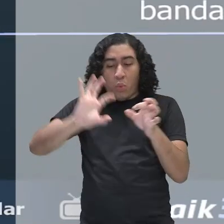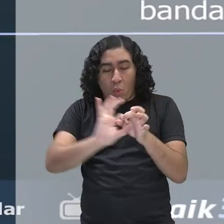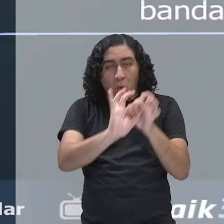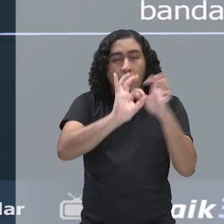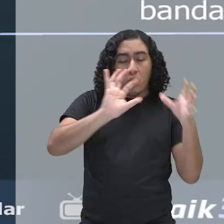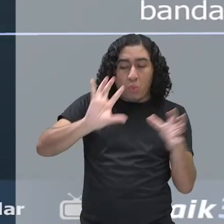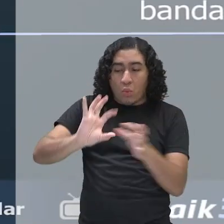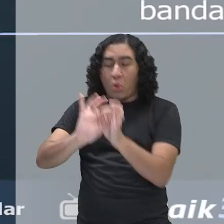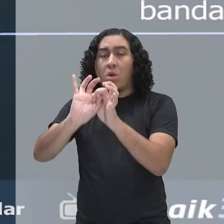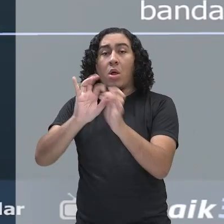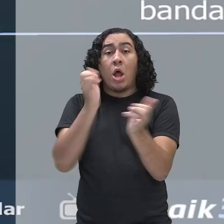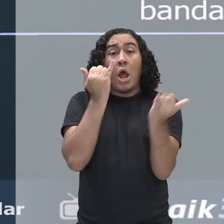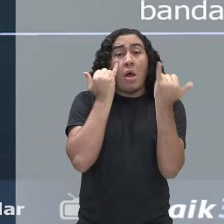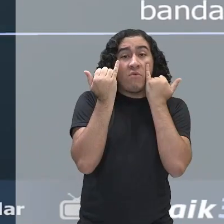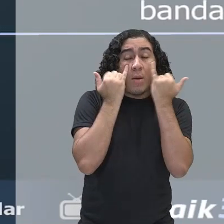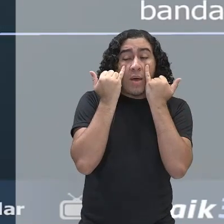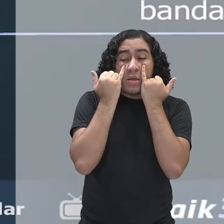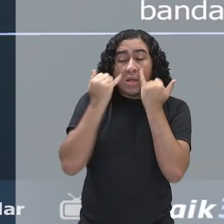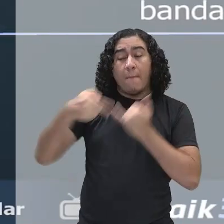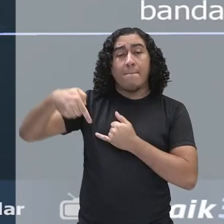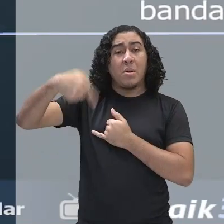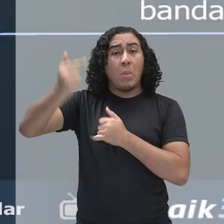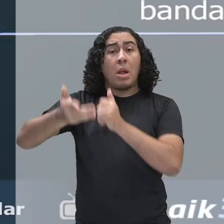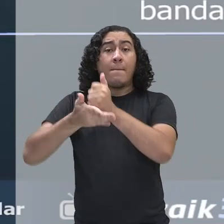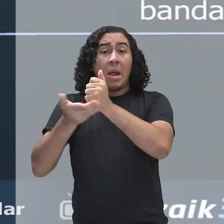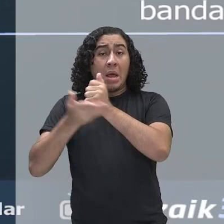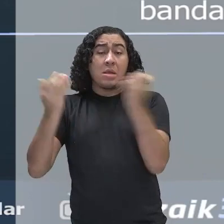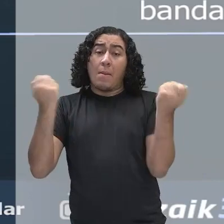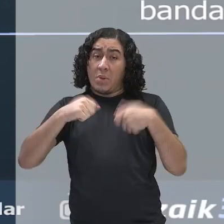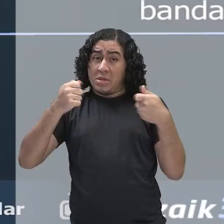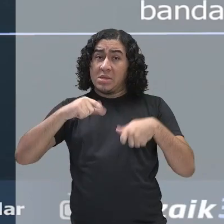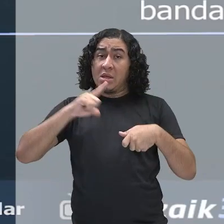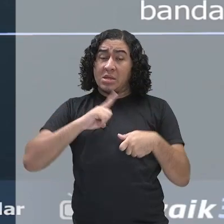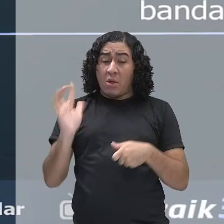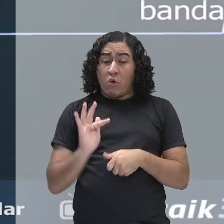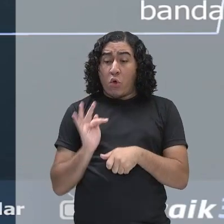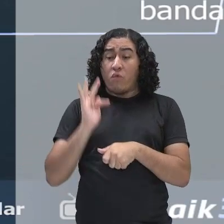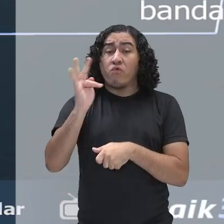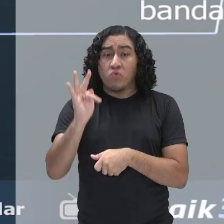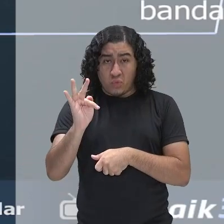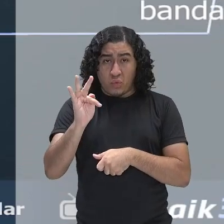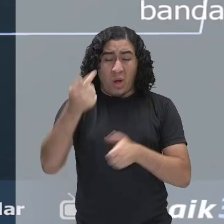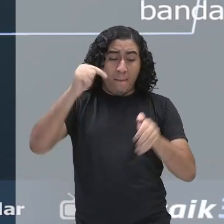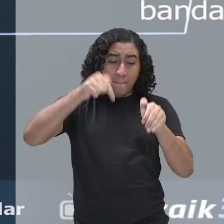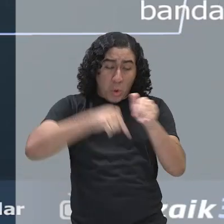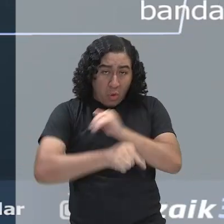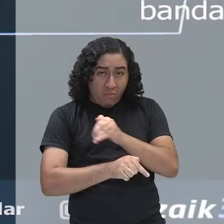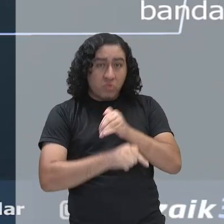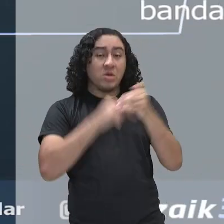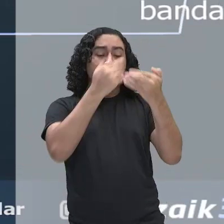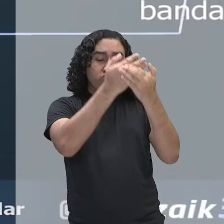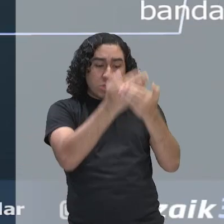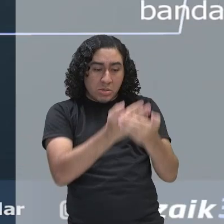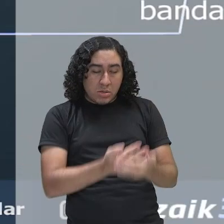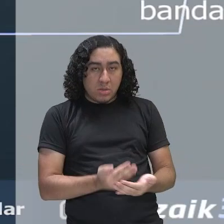uma informação é necessária para que a gente chegue à informação maior, tá bom? Para que a gente